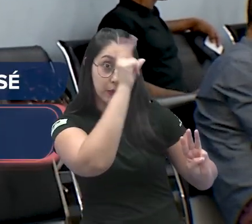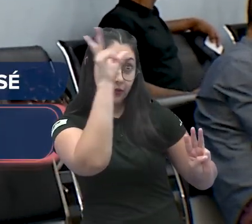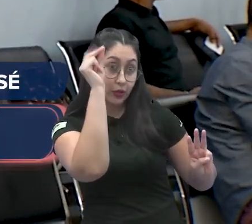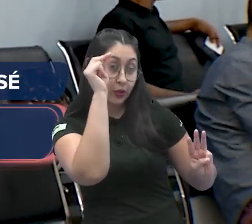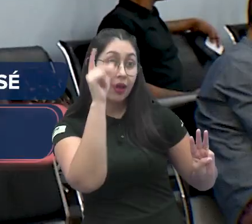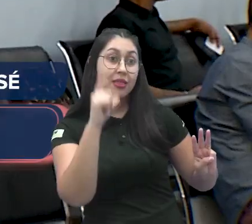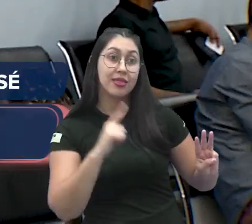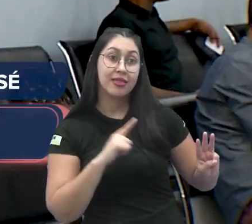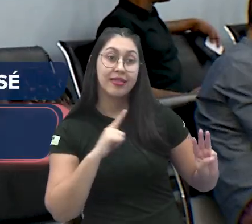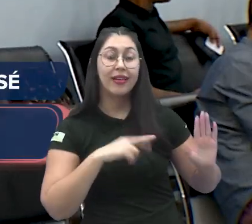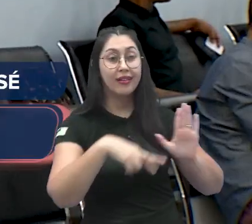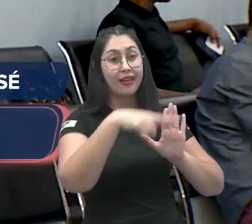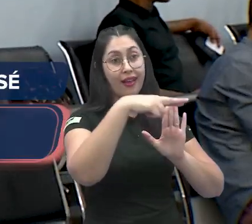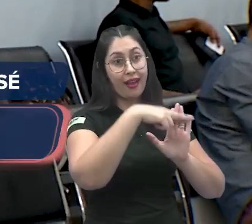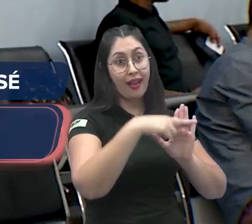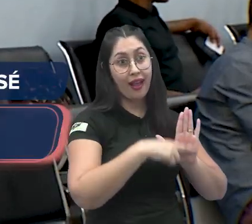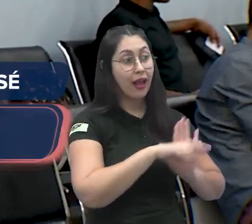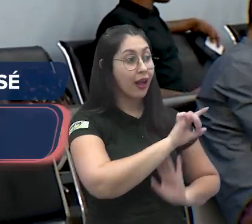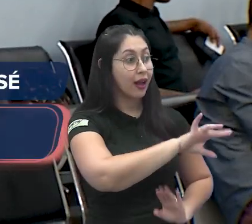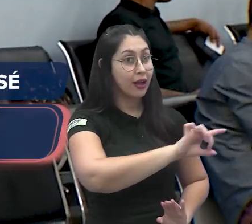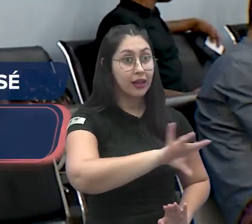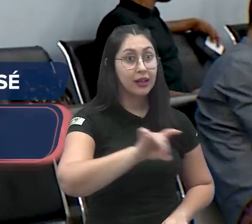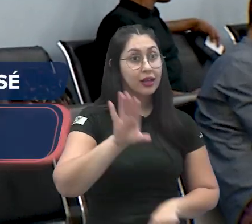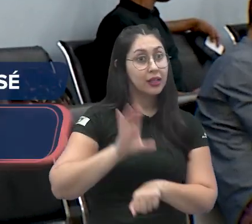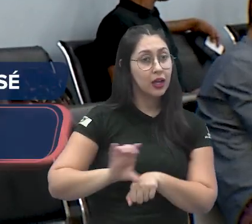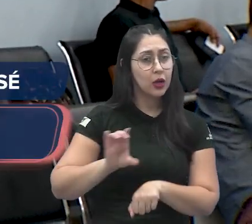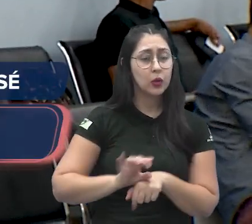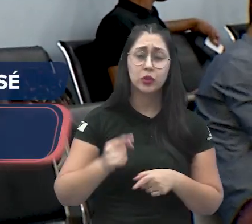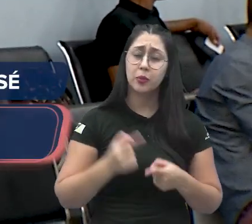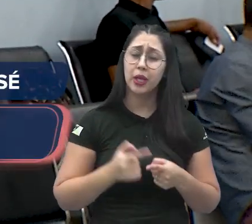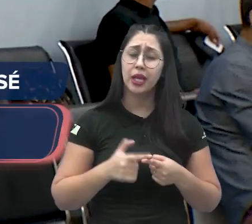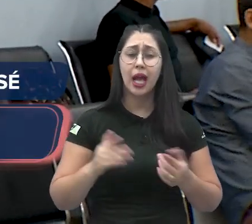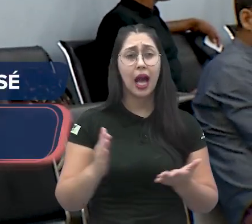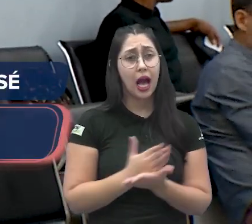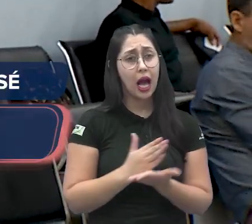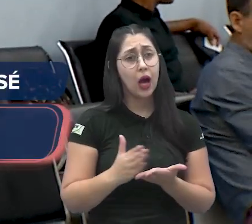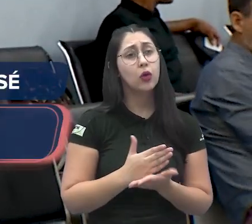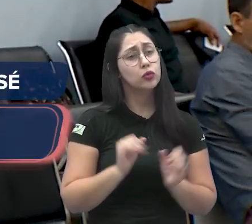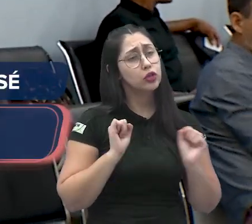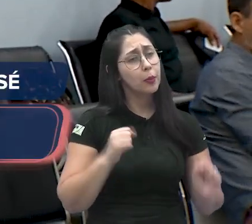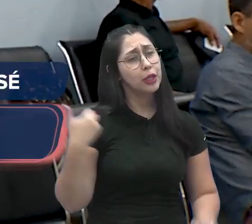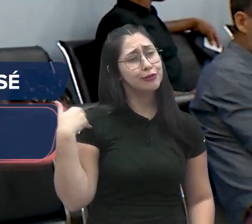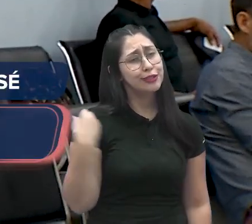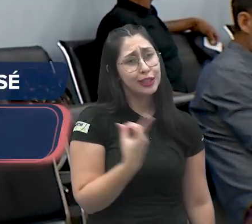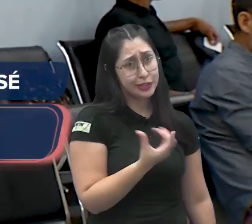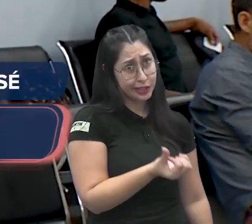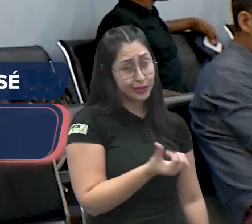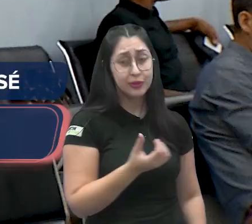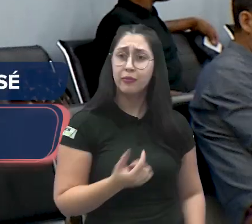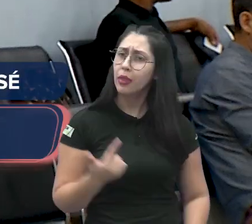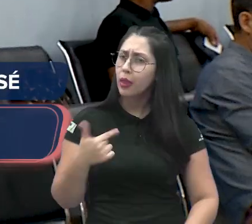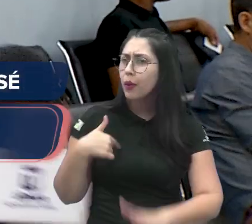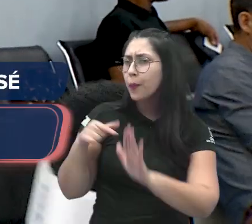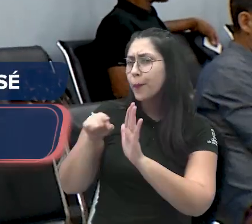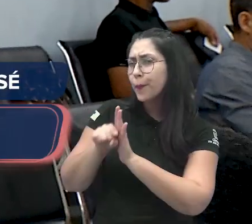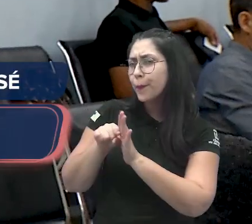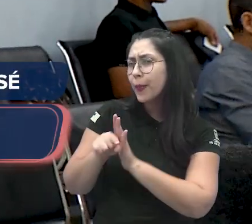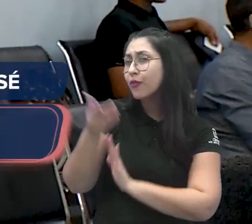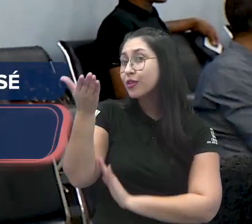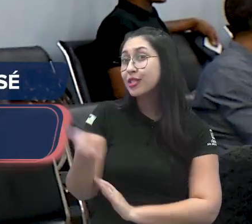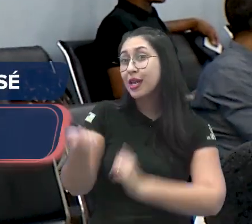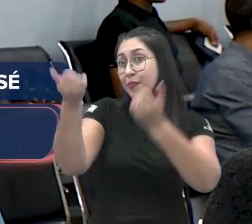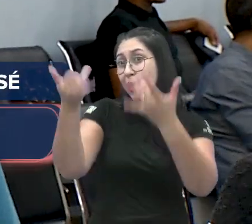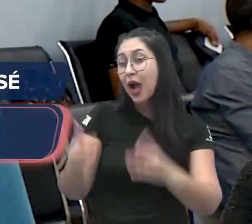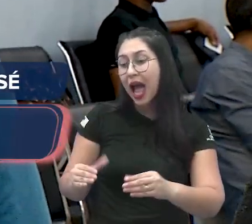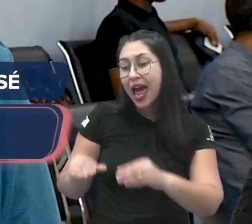São José, no site da Prefeitura, e aí tem os pré-requisitos de cada curso. Alguns cursos a gente consegue fazer a partir dos 16 anos. Eu estava dando uma